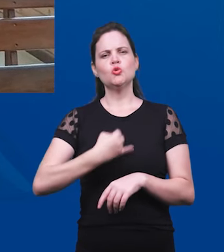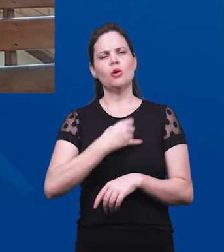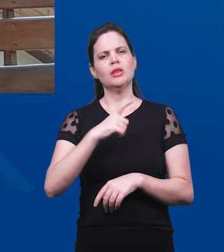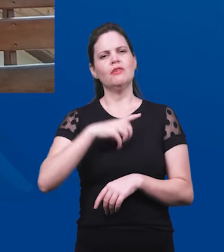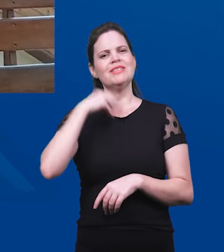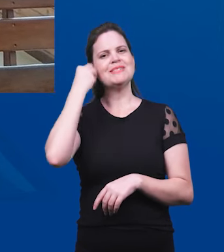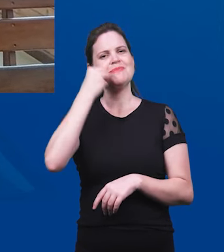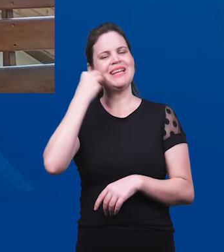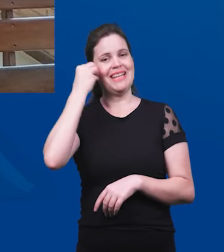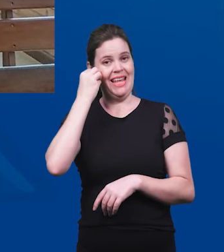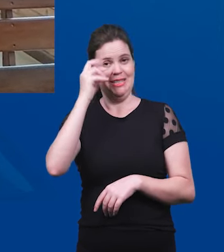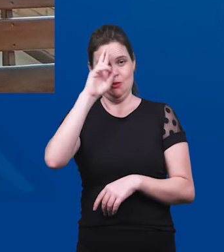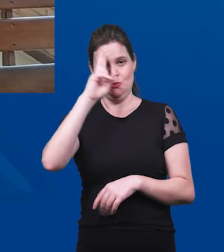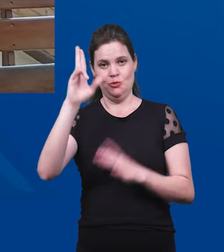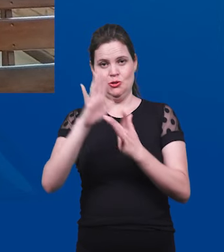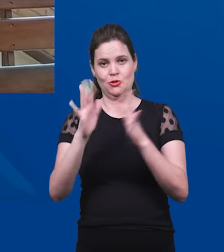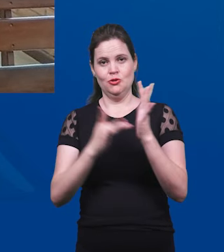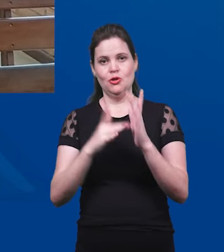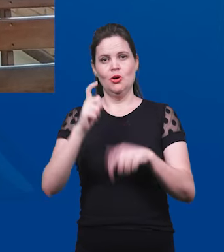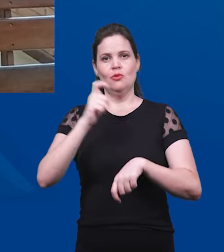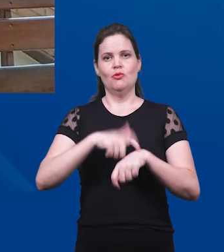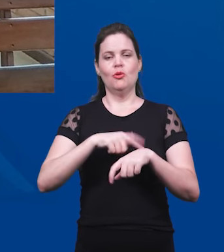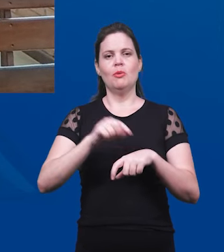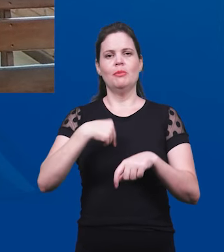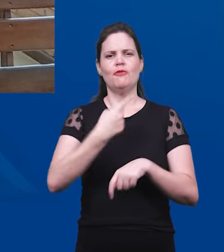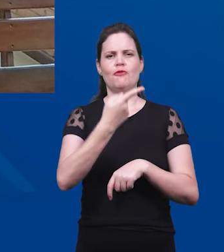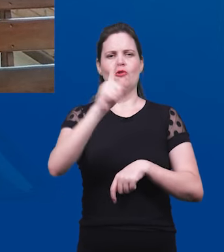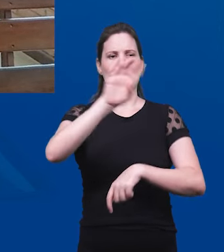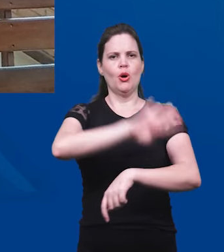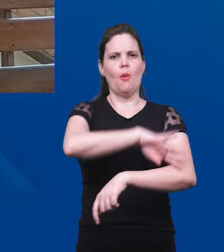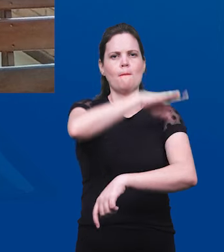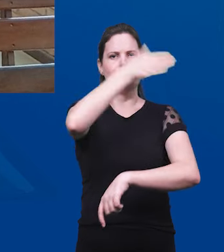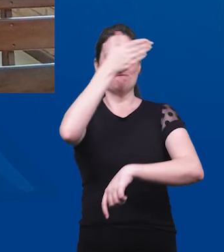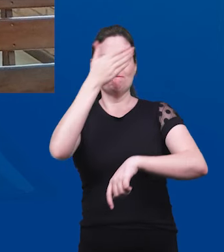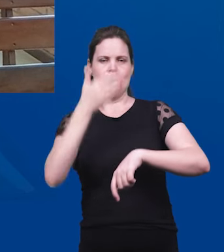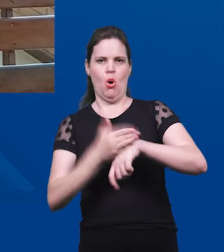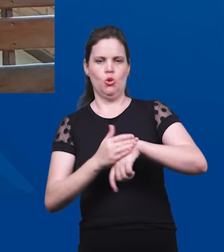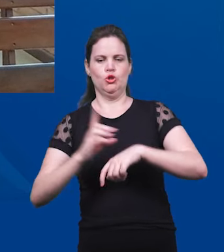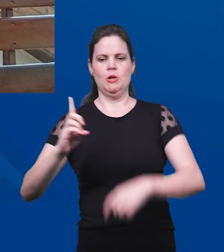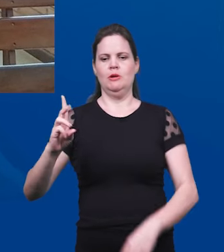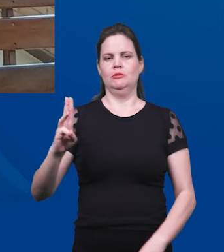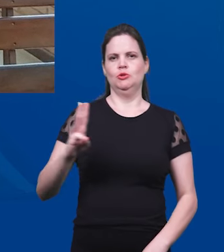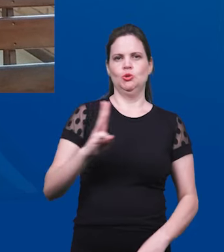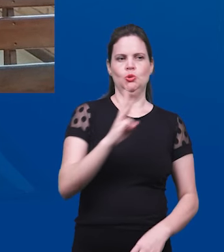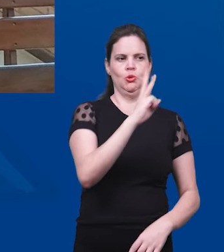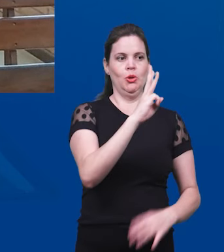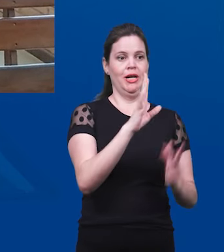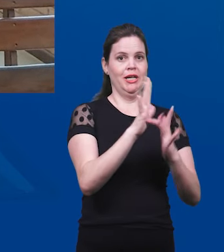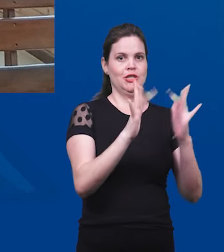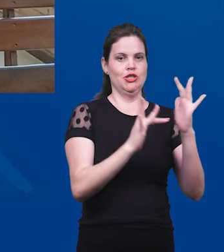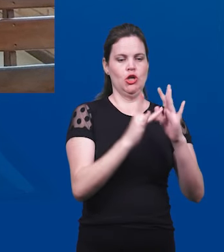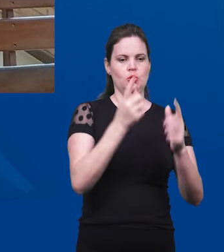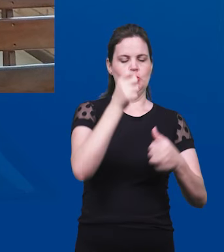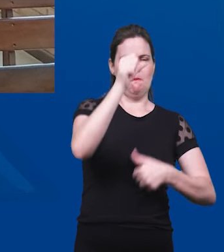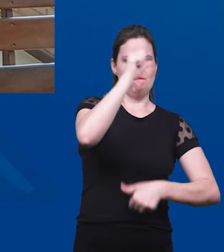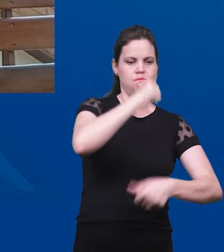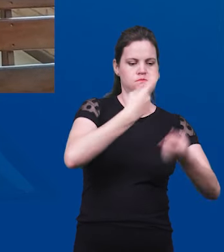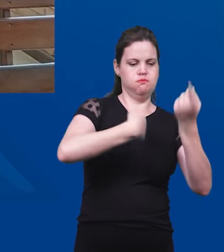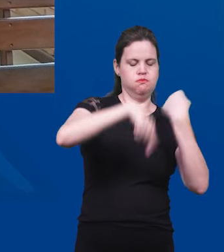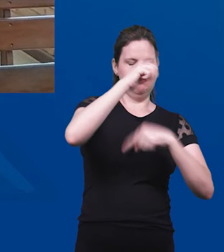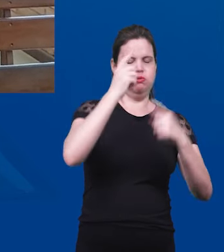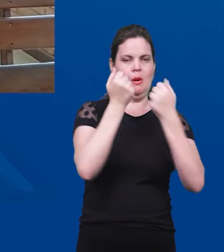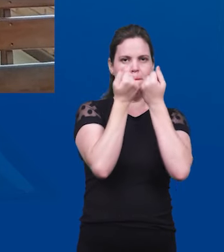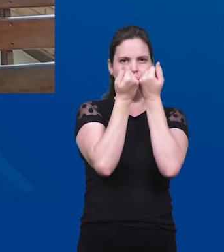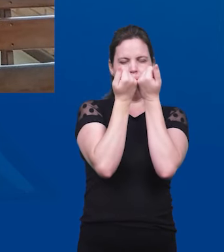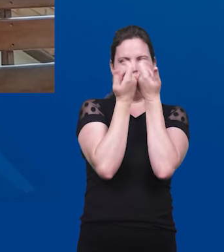com o Senhor Jesus revelado, foi o momento que eles subiram ao monte e o Senhor Jesus transfigurou-se diante deles. A partir desse momento,